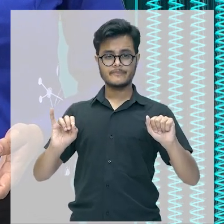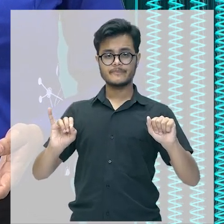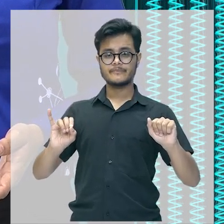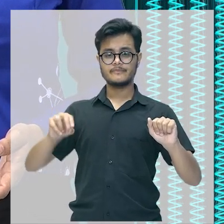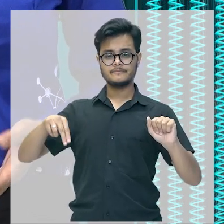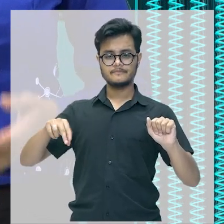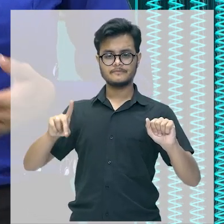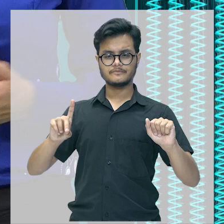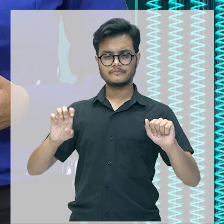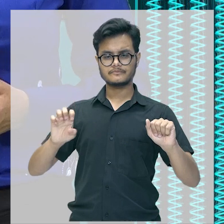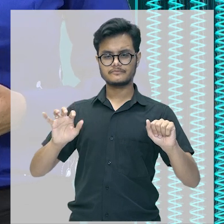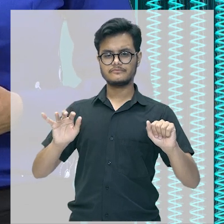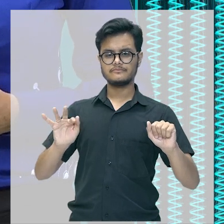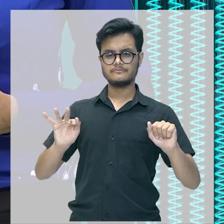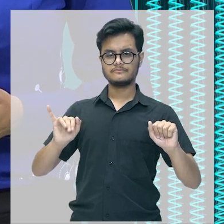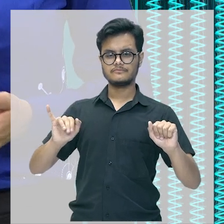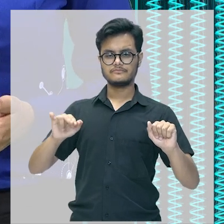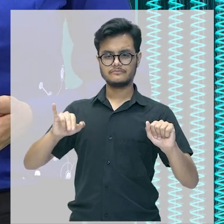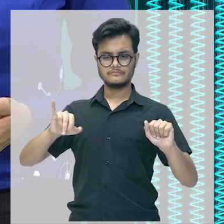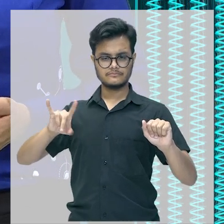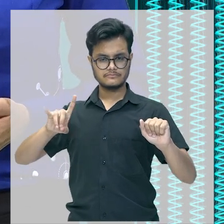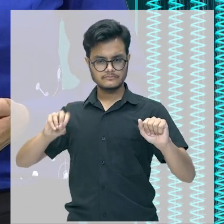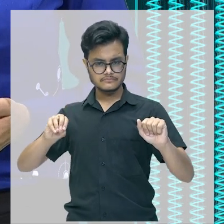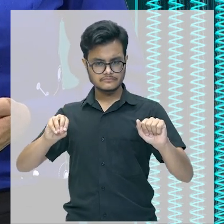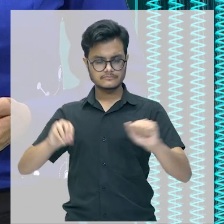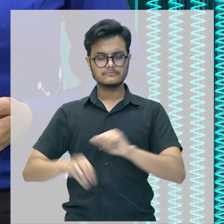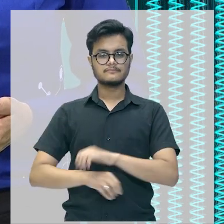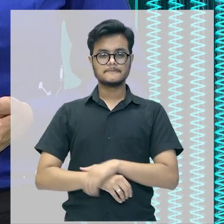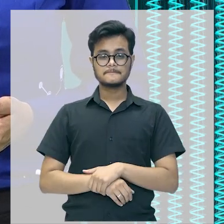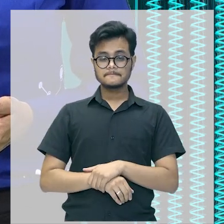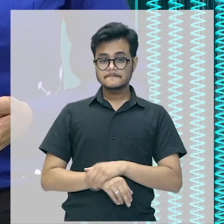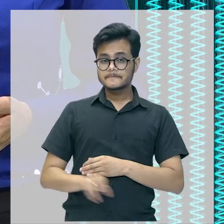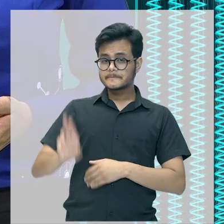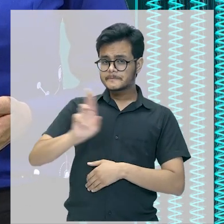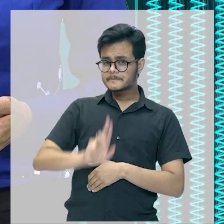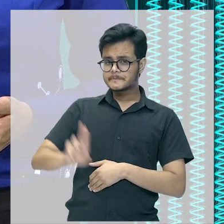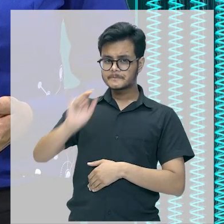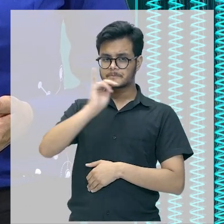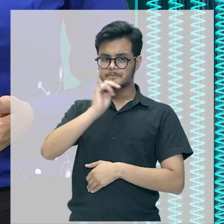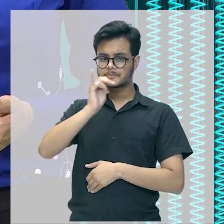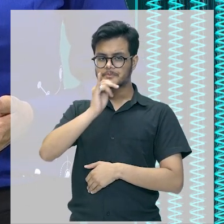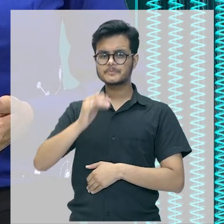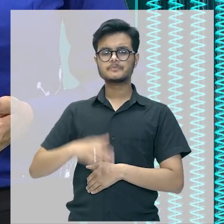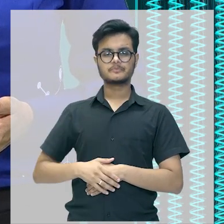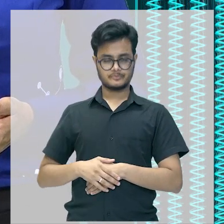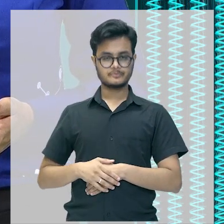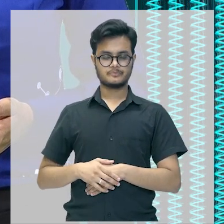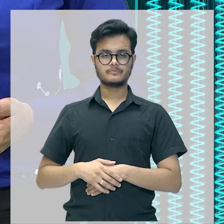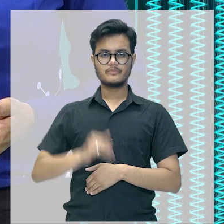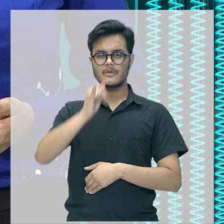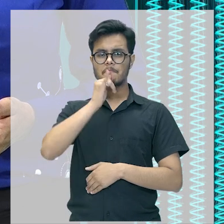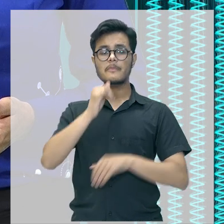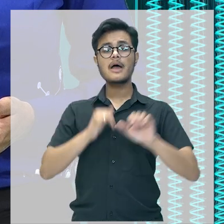artigo indefinido a. Ele é usado antes de palavras que iniciam com som de